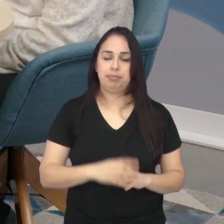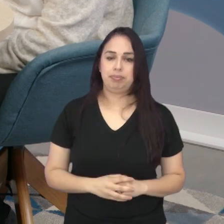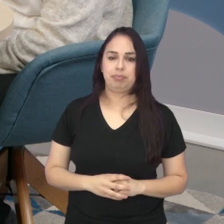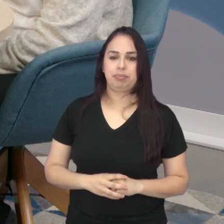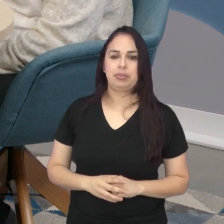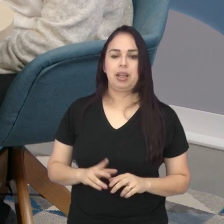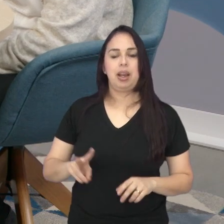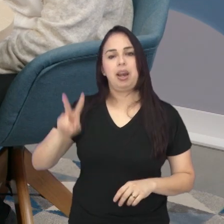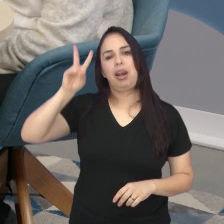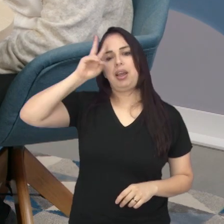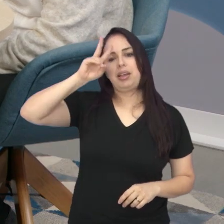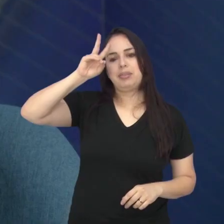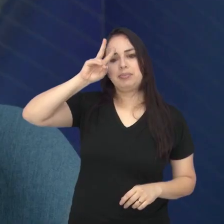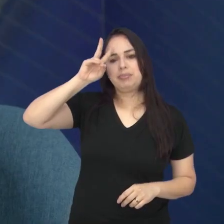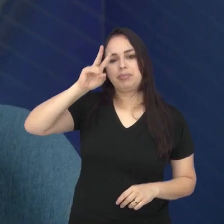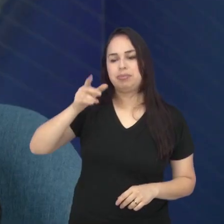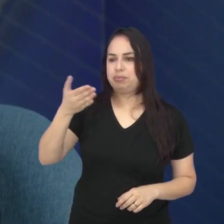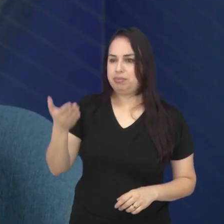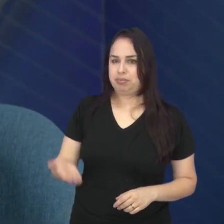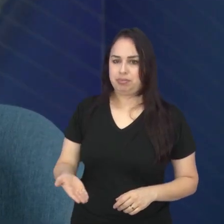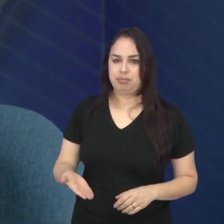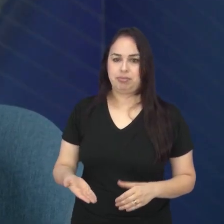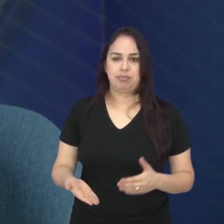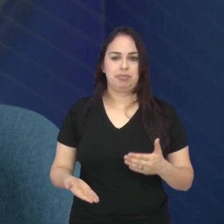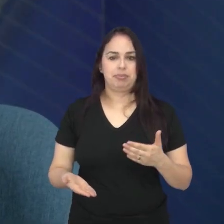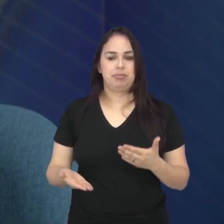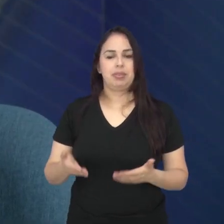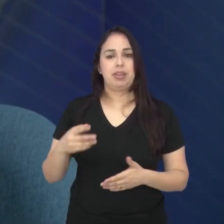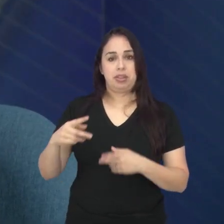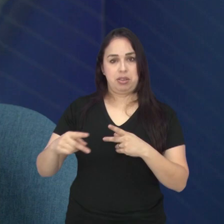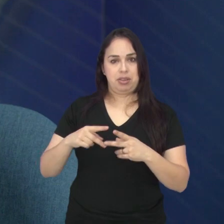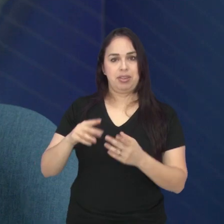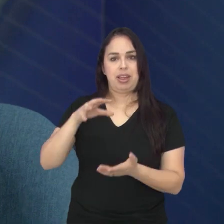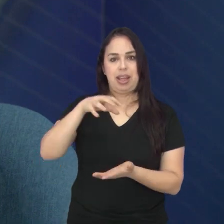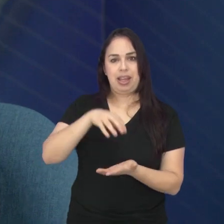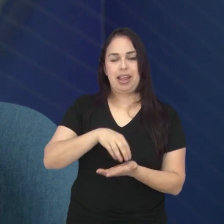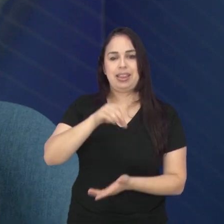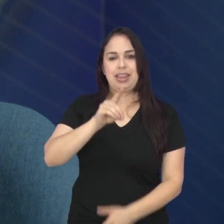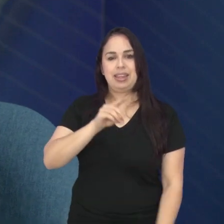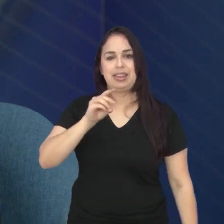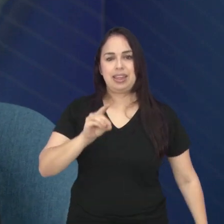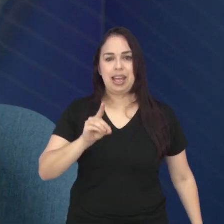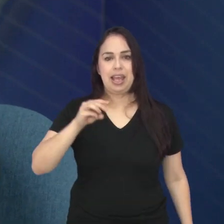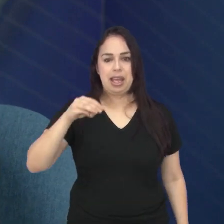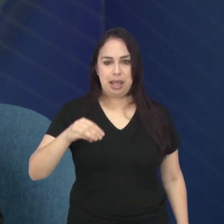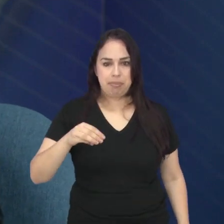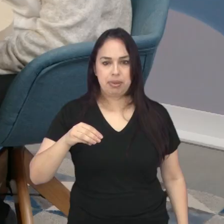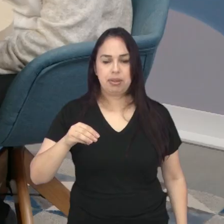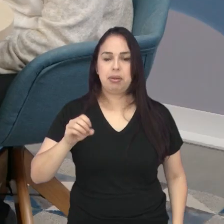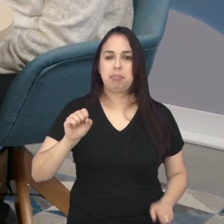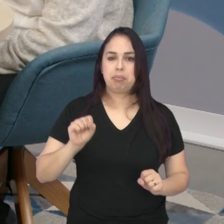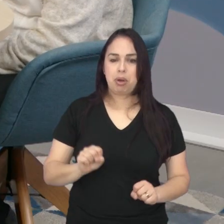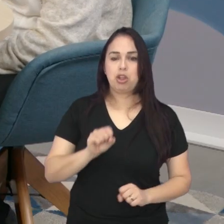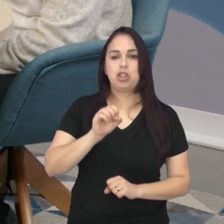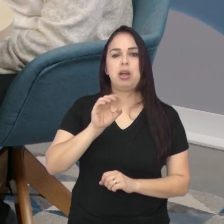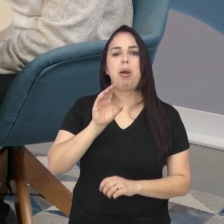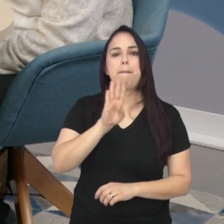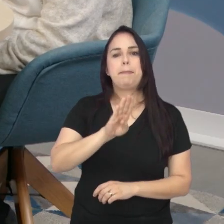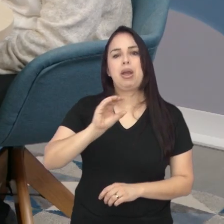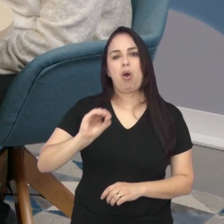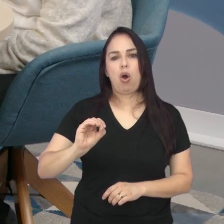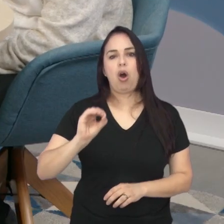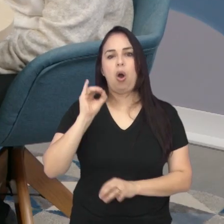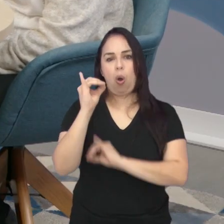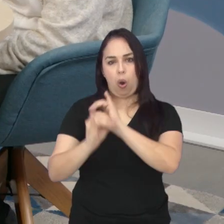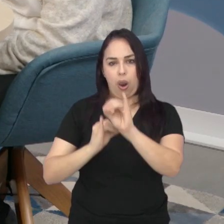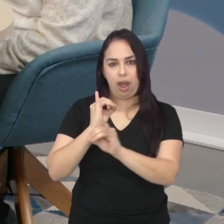mais. Então, reforçar, né, Larissa, São José tem a DDM, dá para fazer inclusive atualmente o boletim